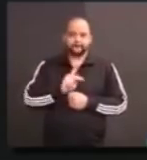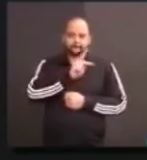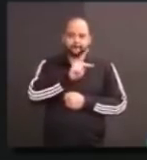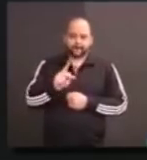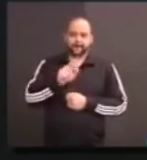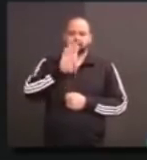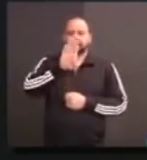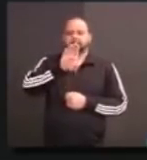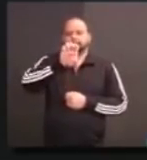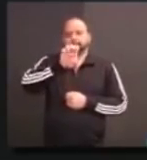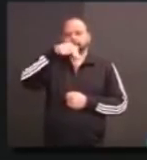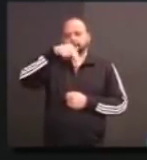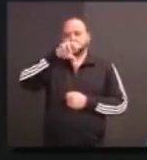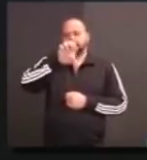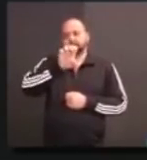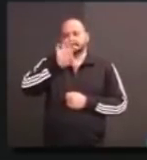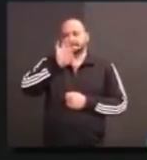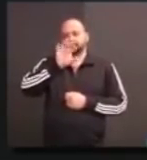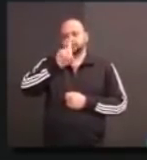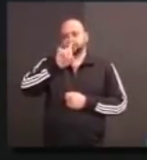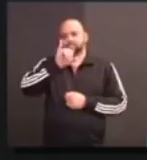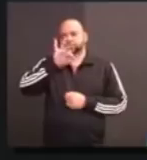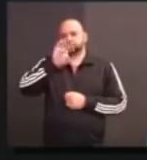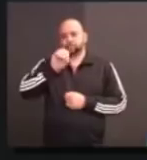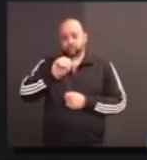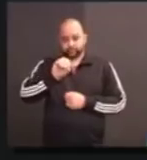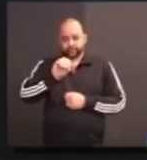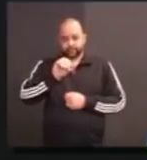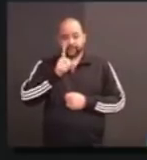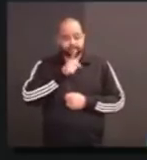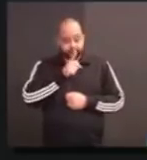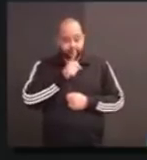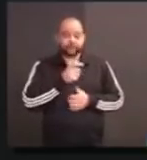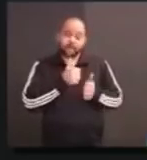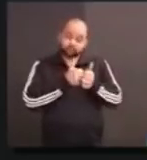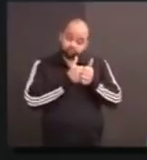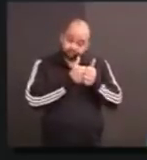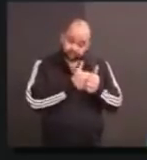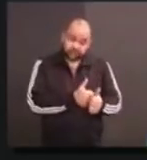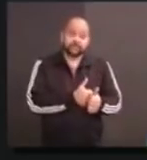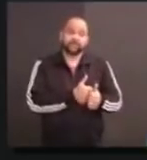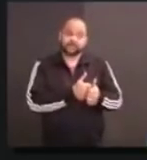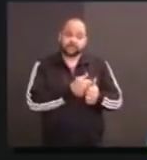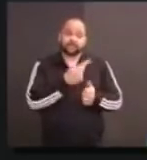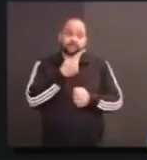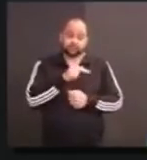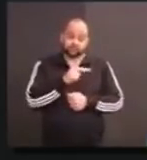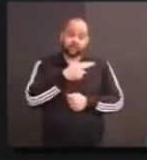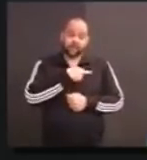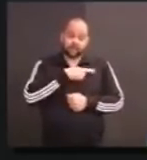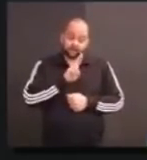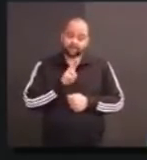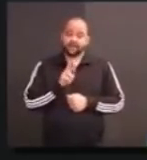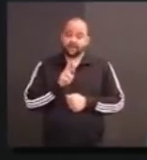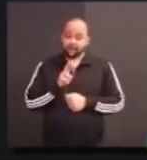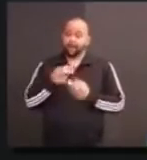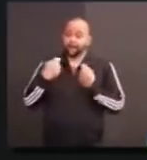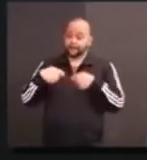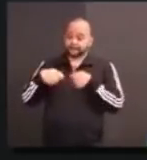seu Chico, para seguir essa doutrina do Senhor, a gente precisa ter muita saúde.